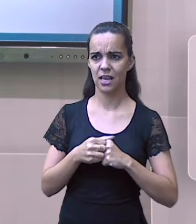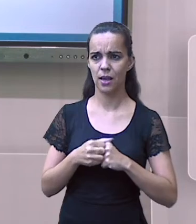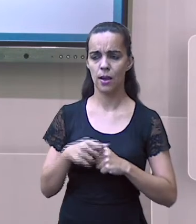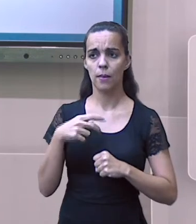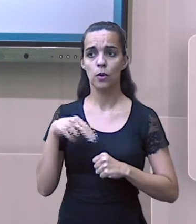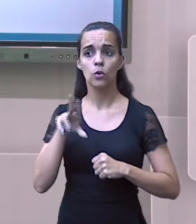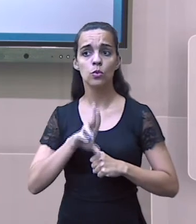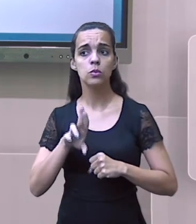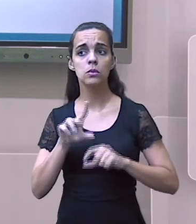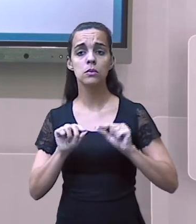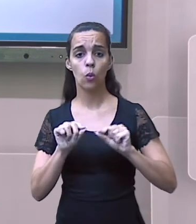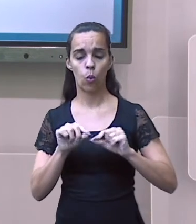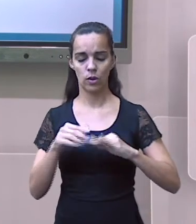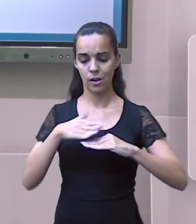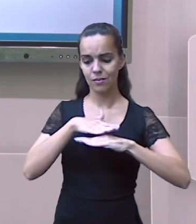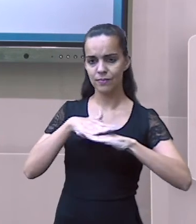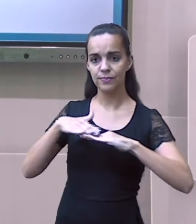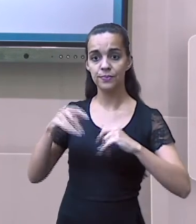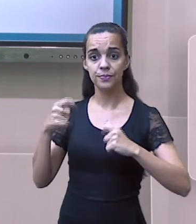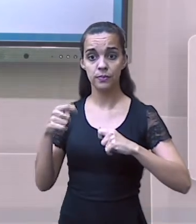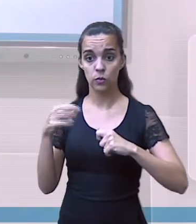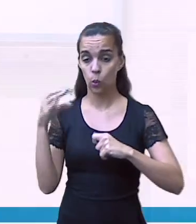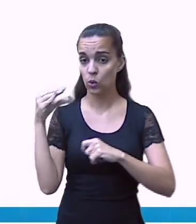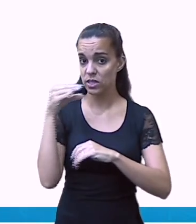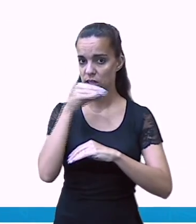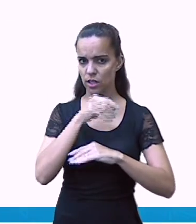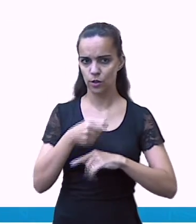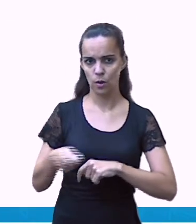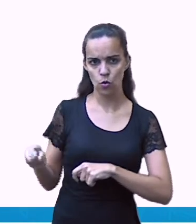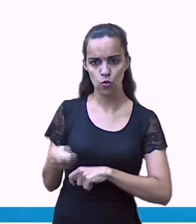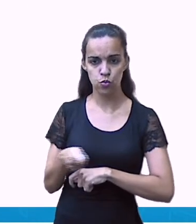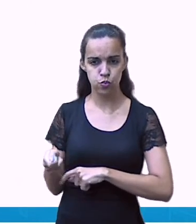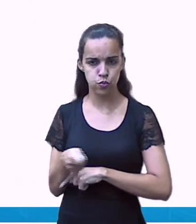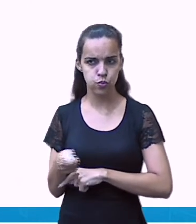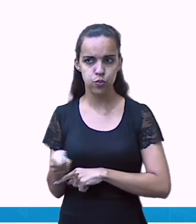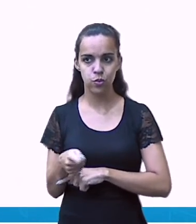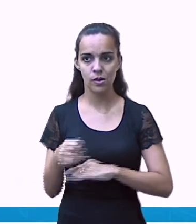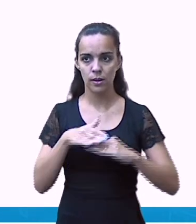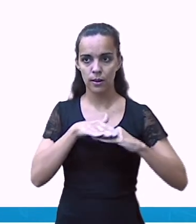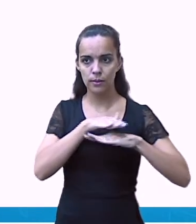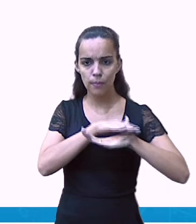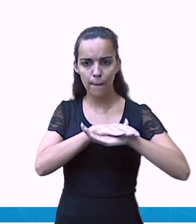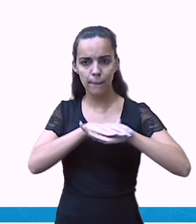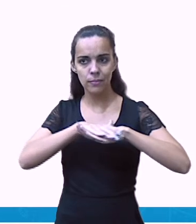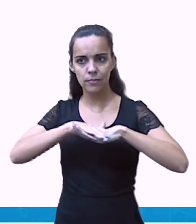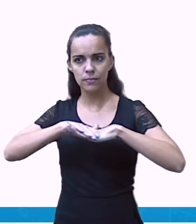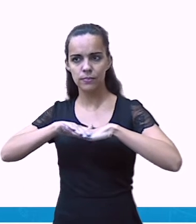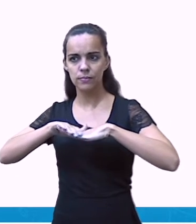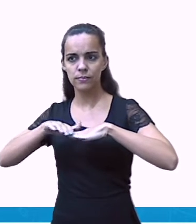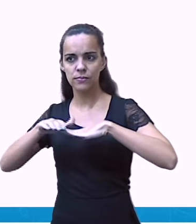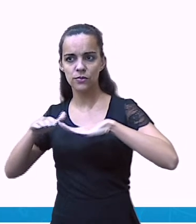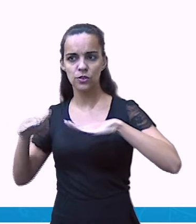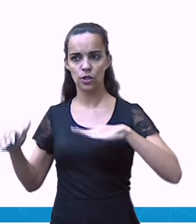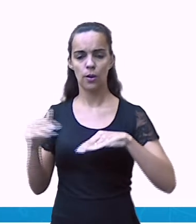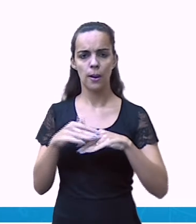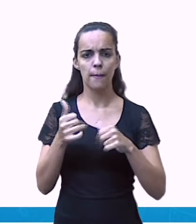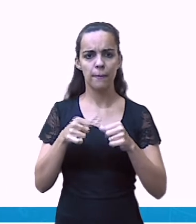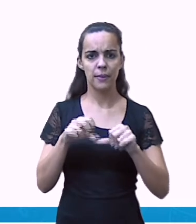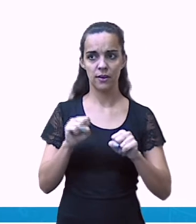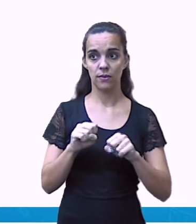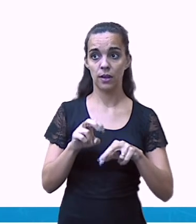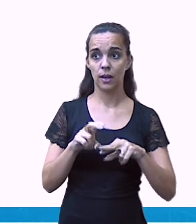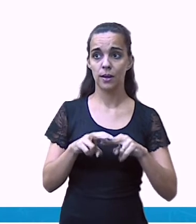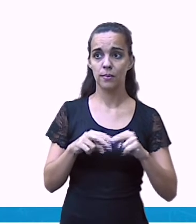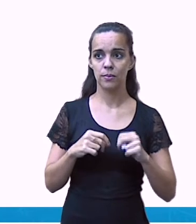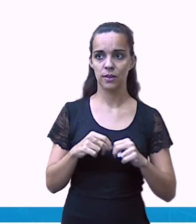as fitas e vão acionando aí o maçarico e vão vedando ali. Então, observe que não é apenas no solo,